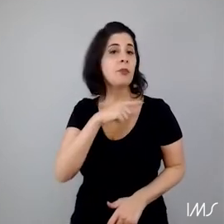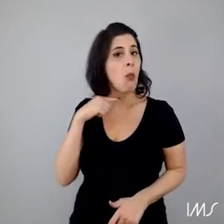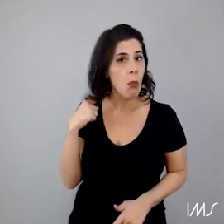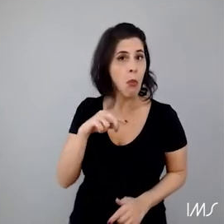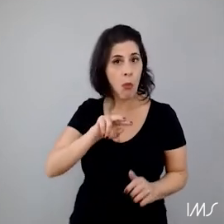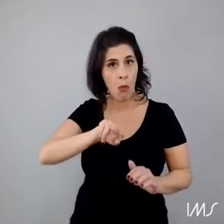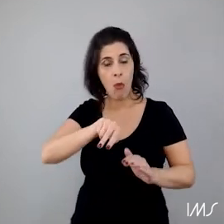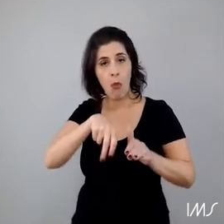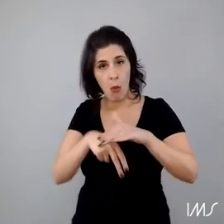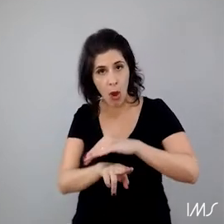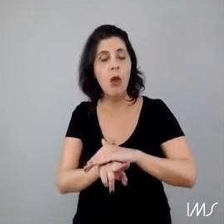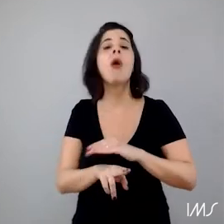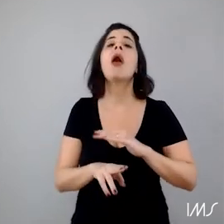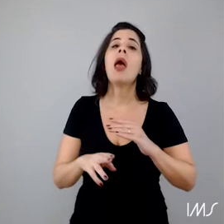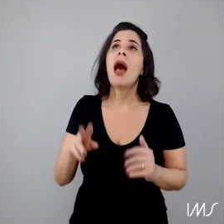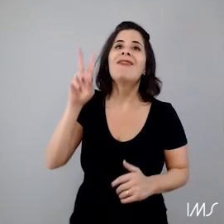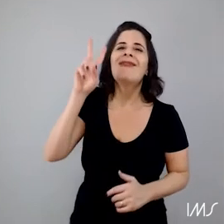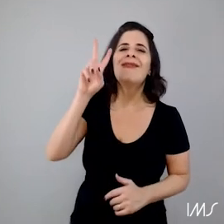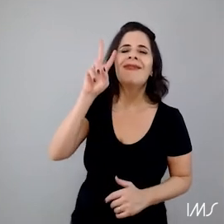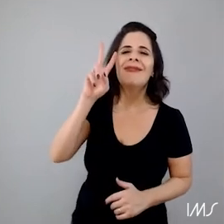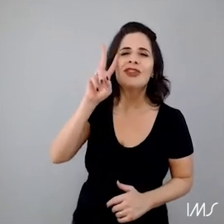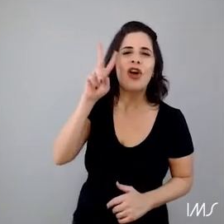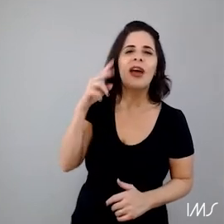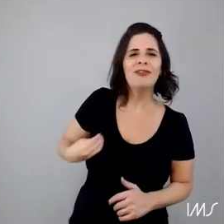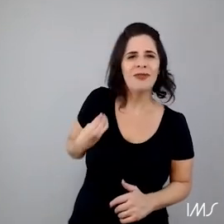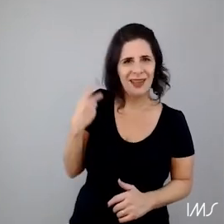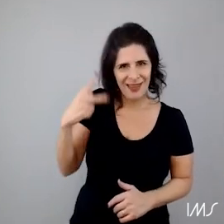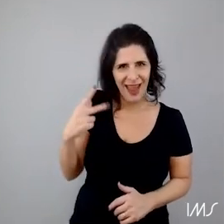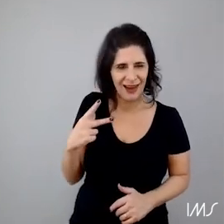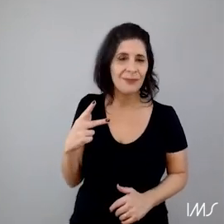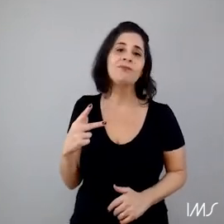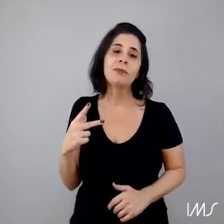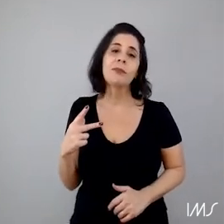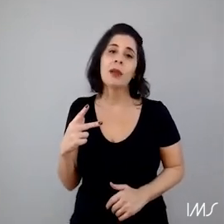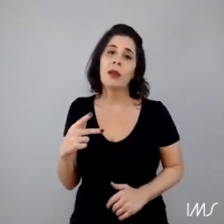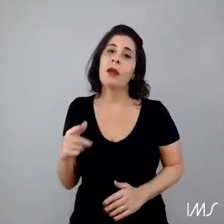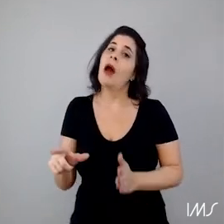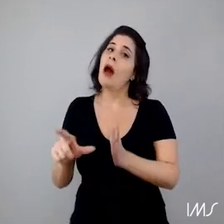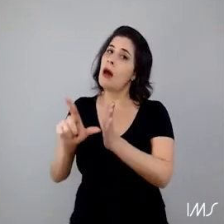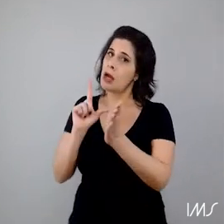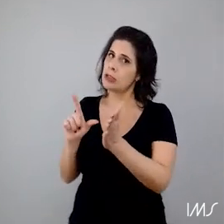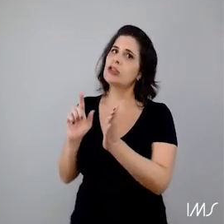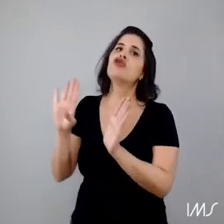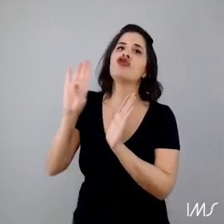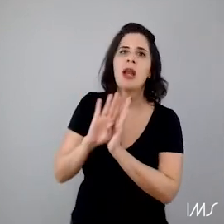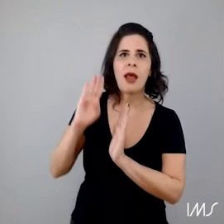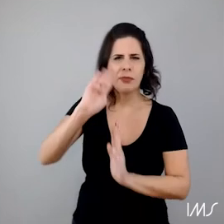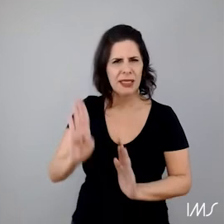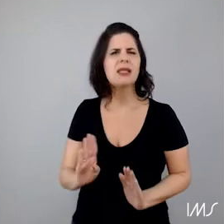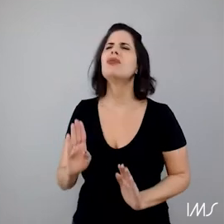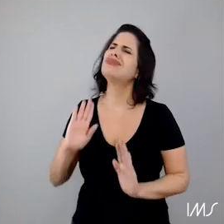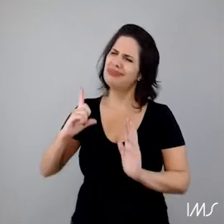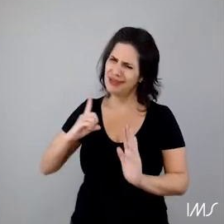Sua história de vida, antes de chegar ao Brasil, junto com o marido Casimir, é a história de anos de uma luta